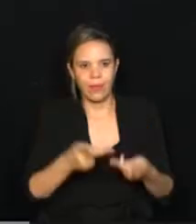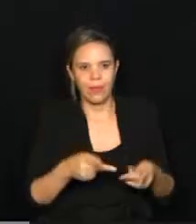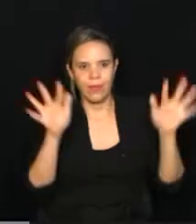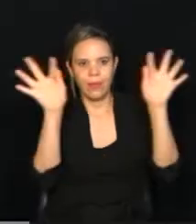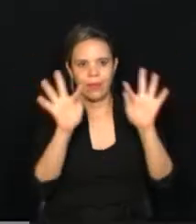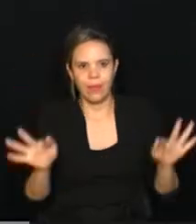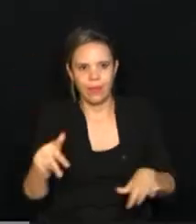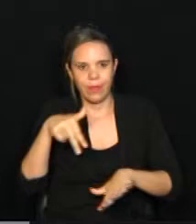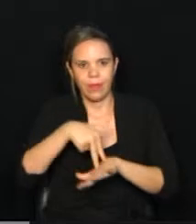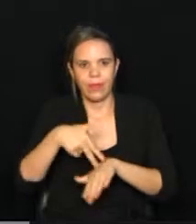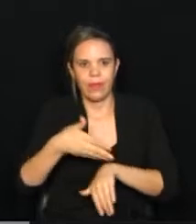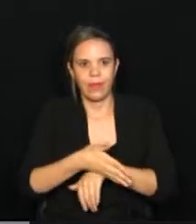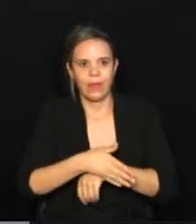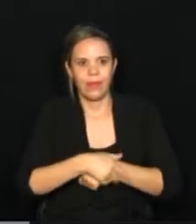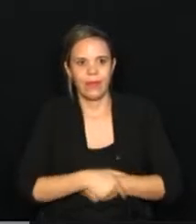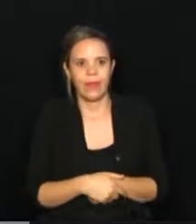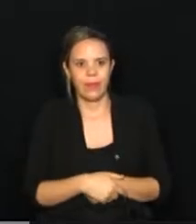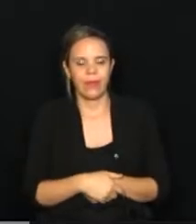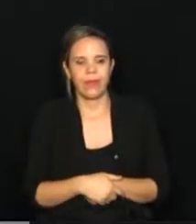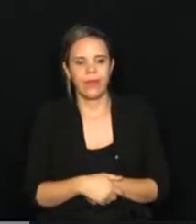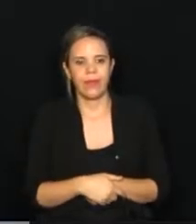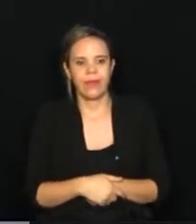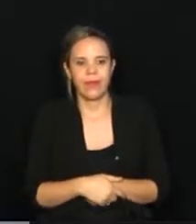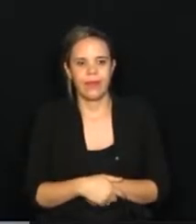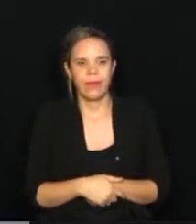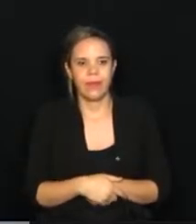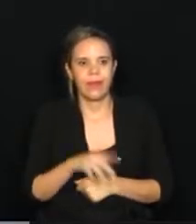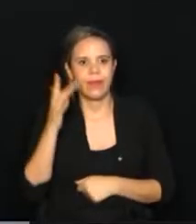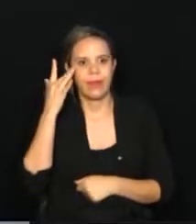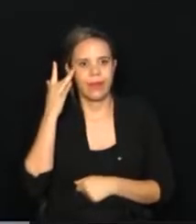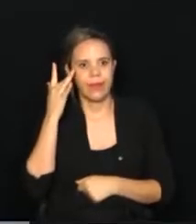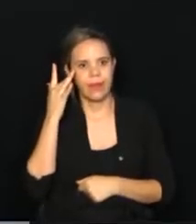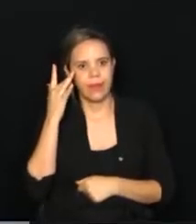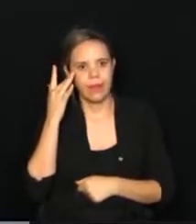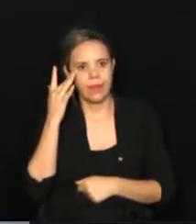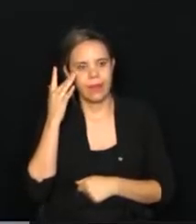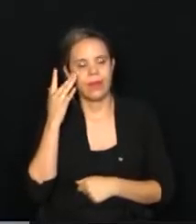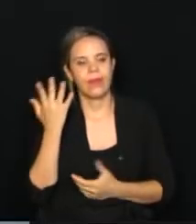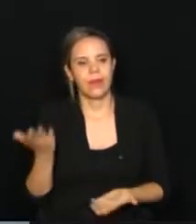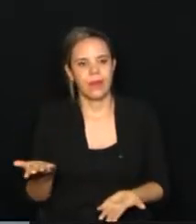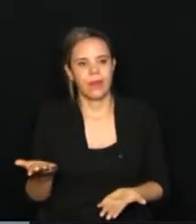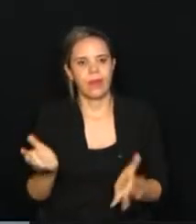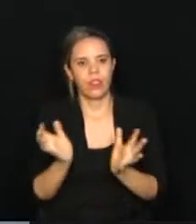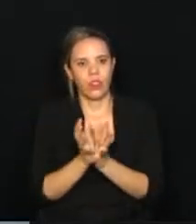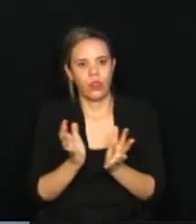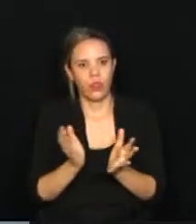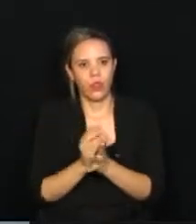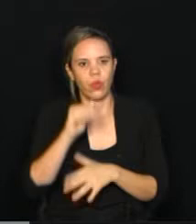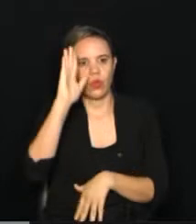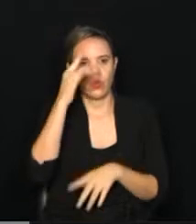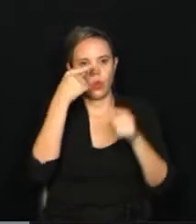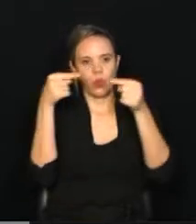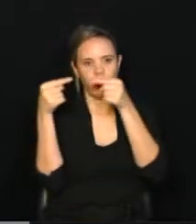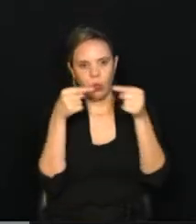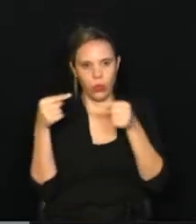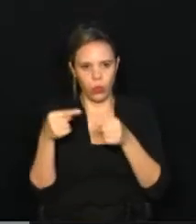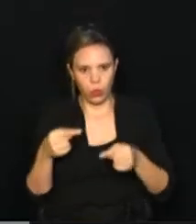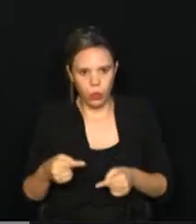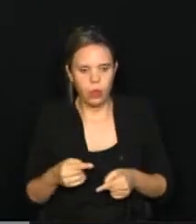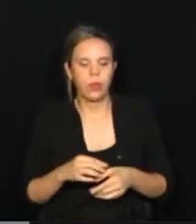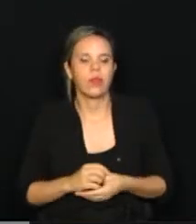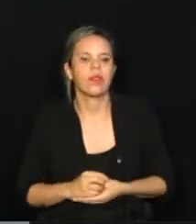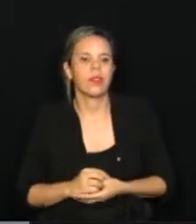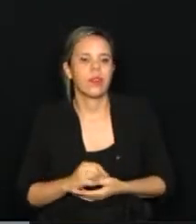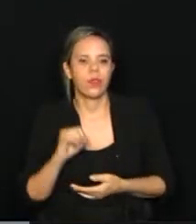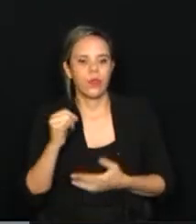de estar fazendo parte. Eu acho que essa LBF está sendo uma das mais disputadas, né? Se